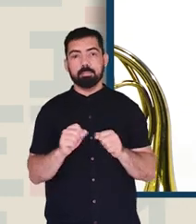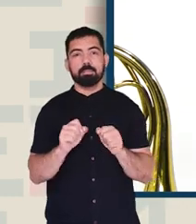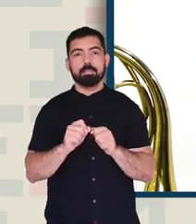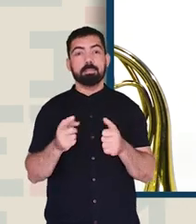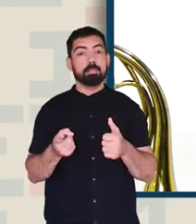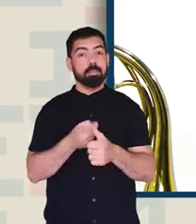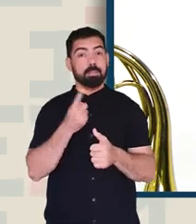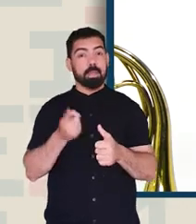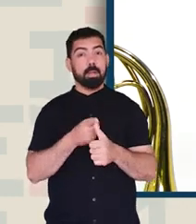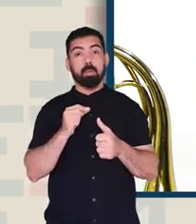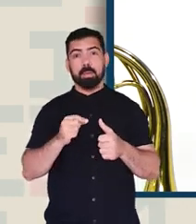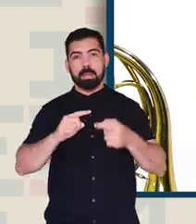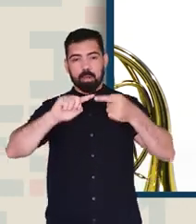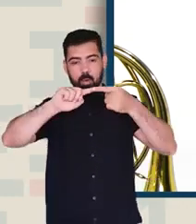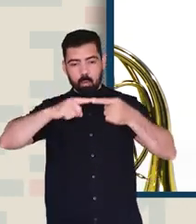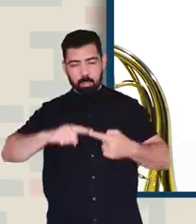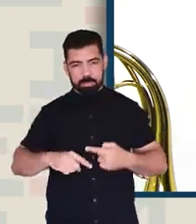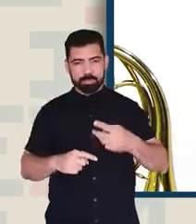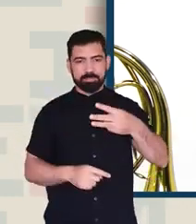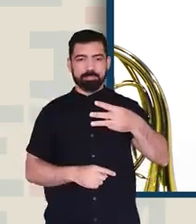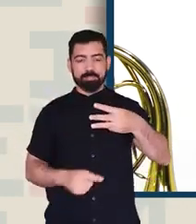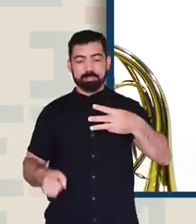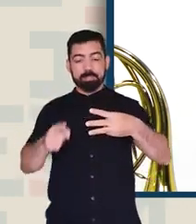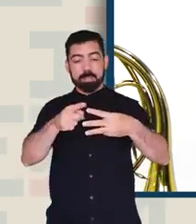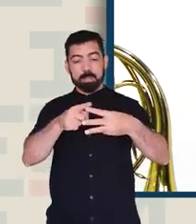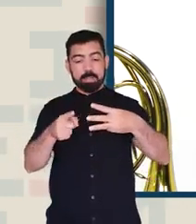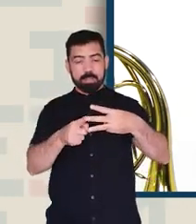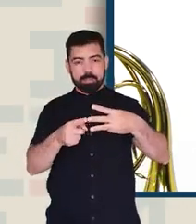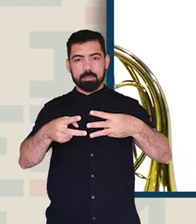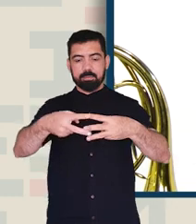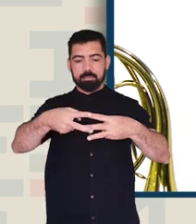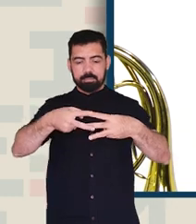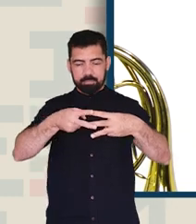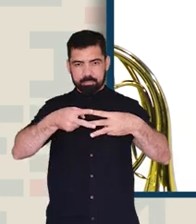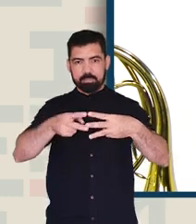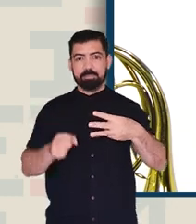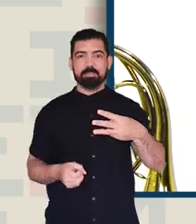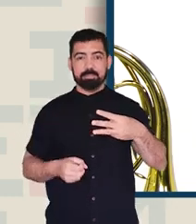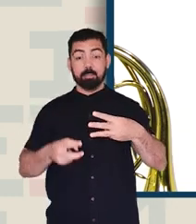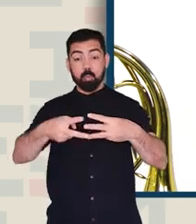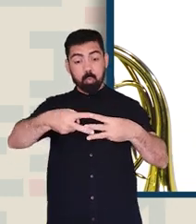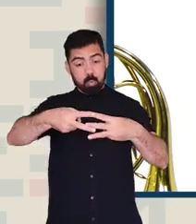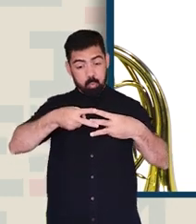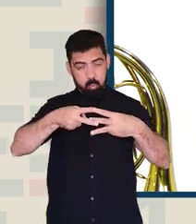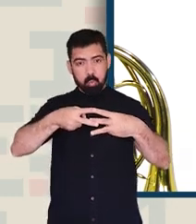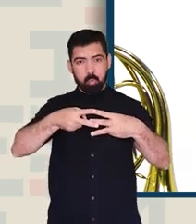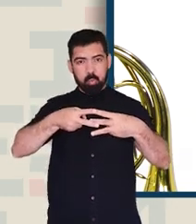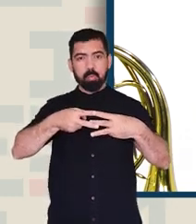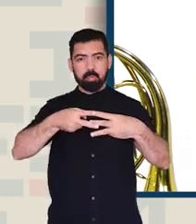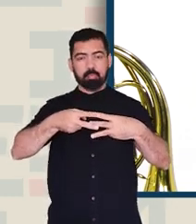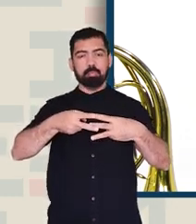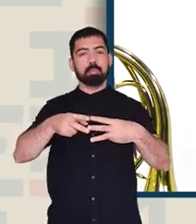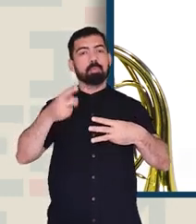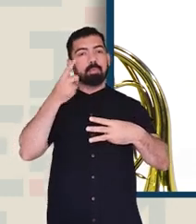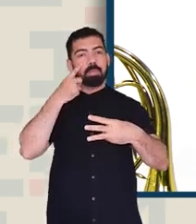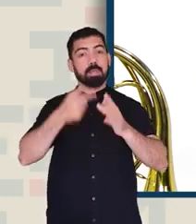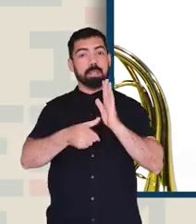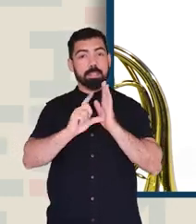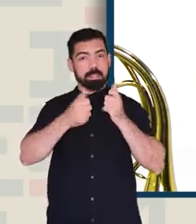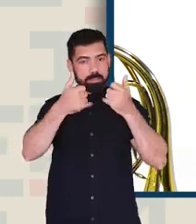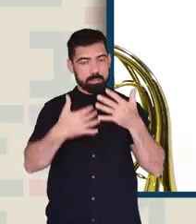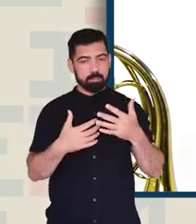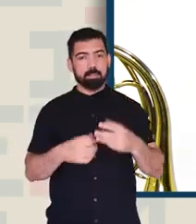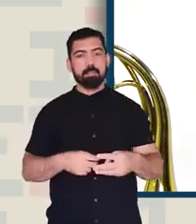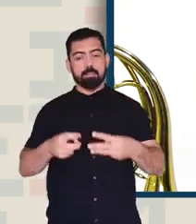Agora eu faço a minha primeira combinação. Vou combinar a primeira e a segunda chave. Ou seja, vou acionar os dois primeiros rotores. Como